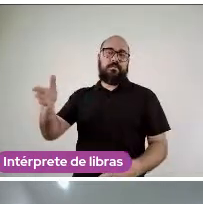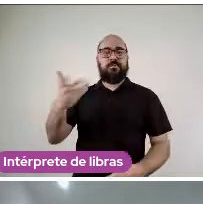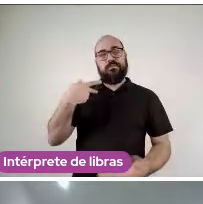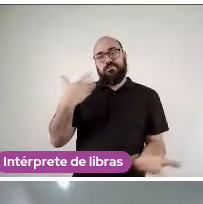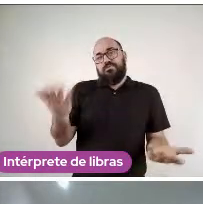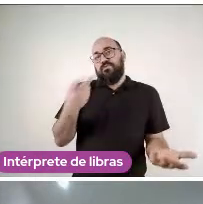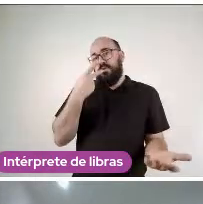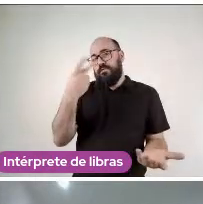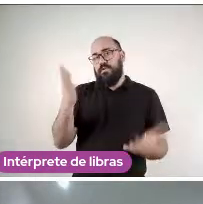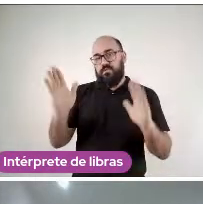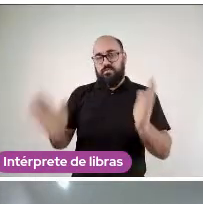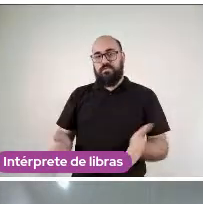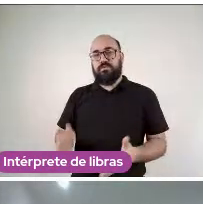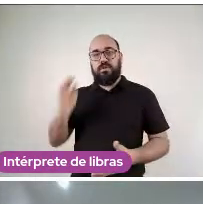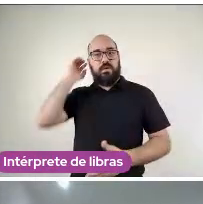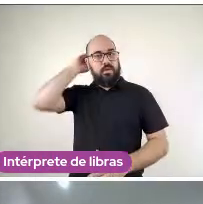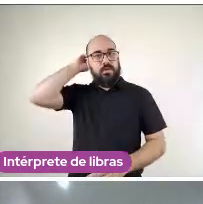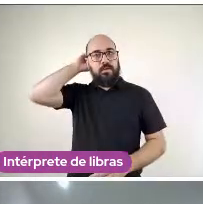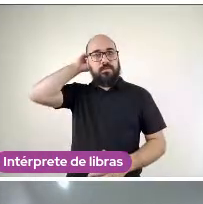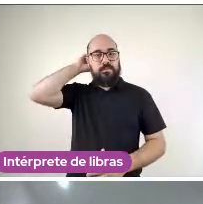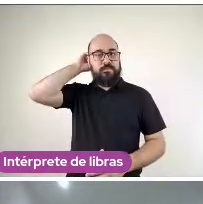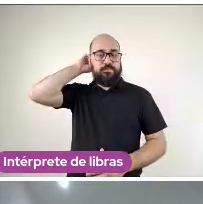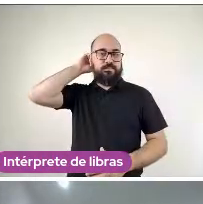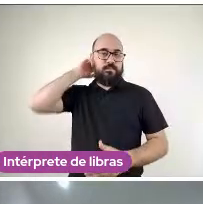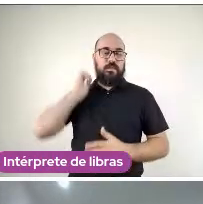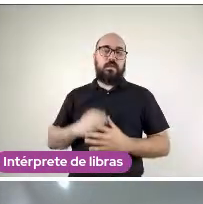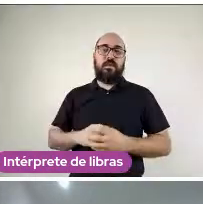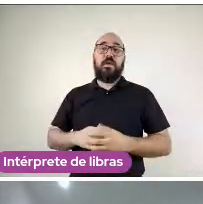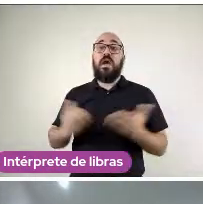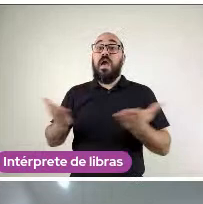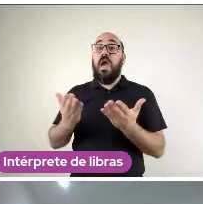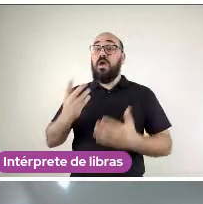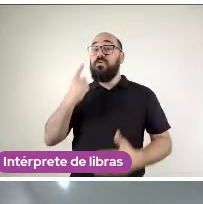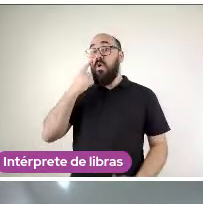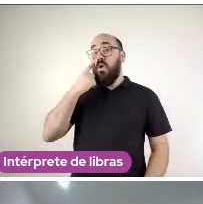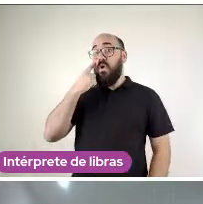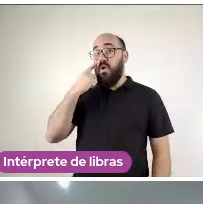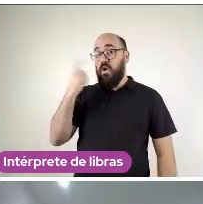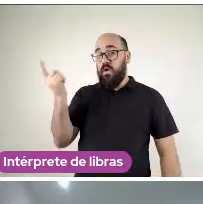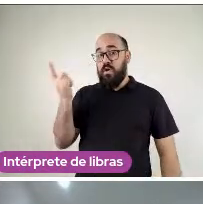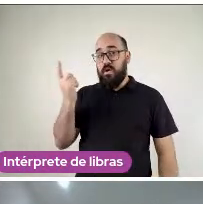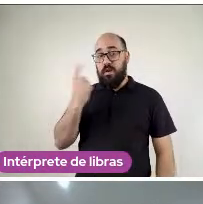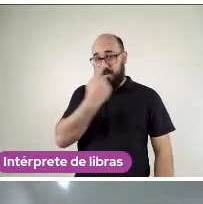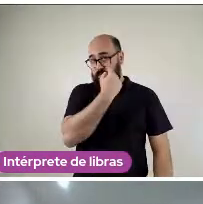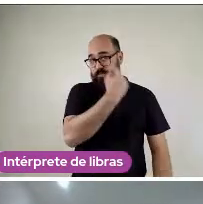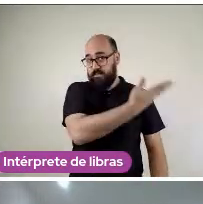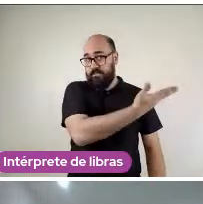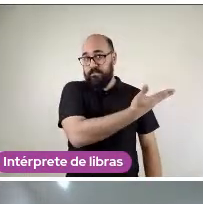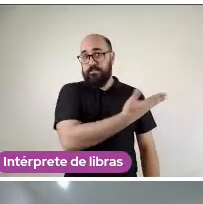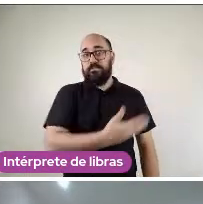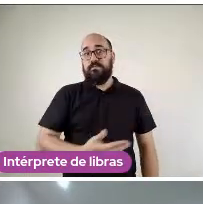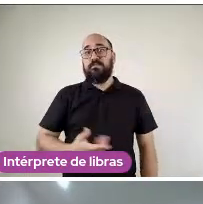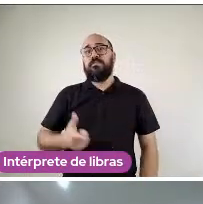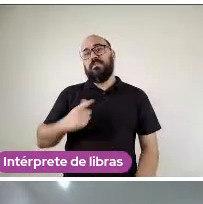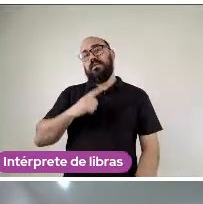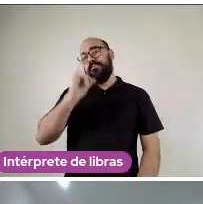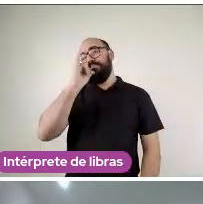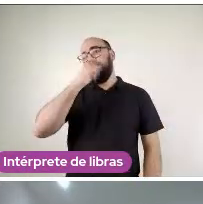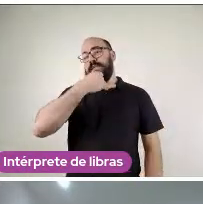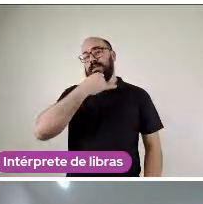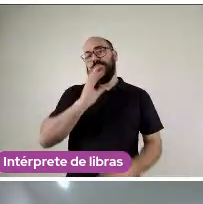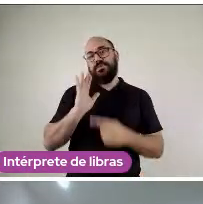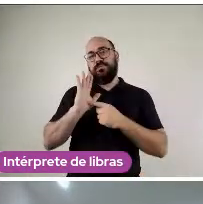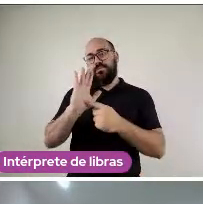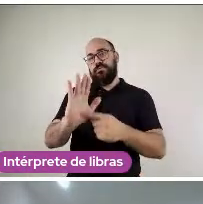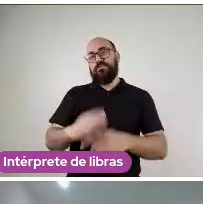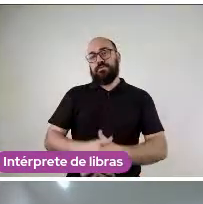né, anteriormente. E aqui agora são as outras fotos que a gente já fica um pouco mais triste de mostrar,